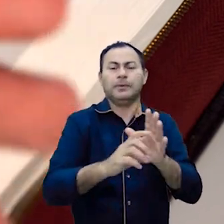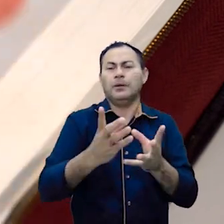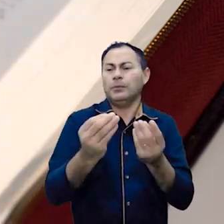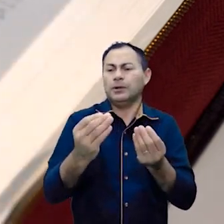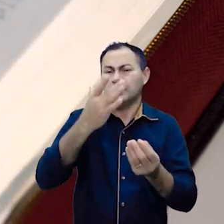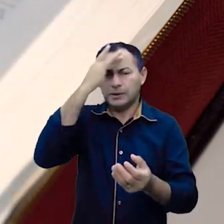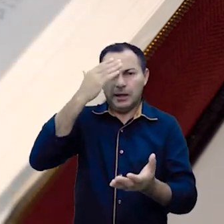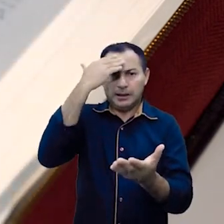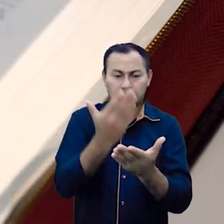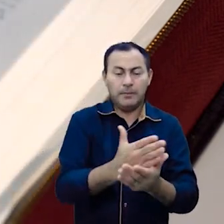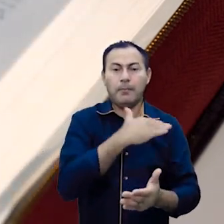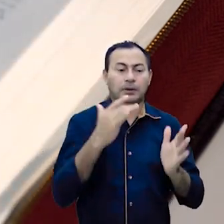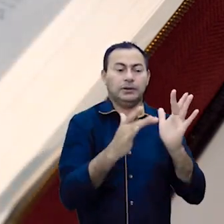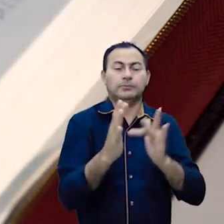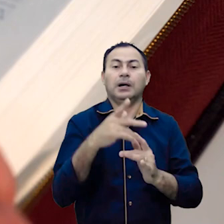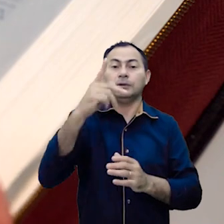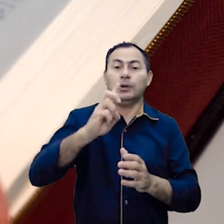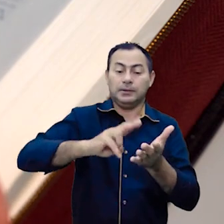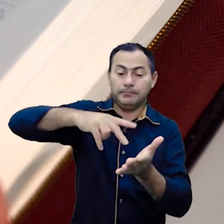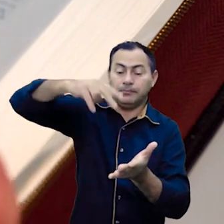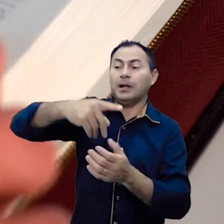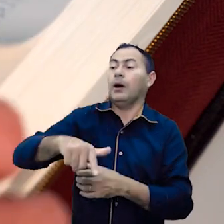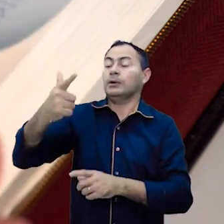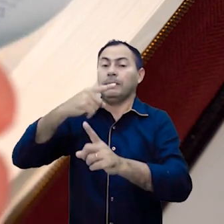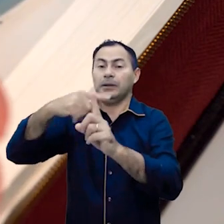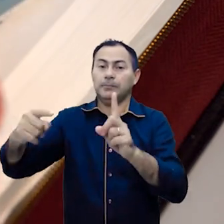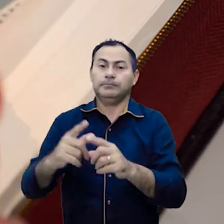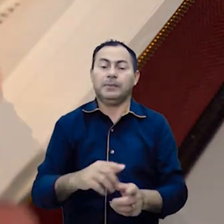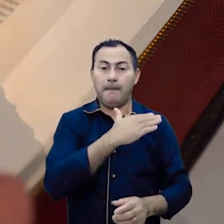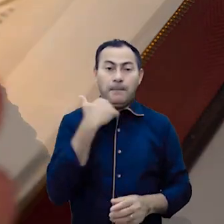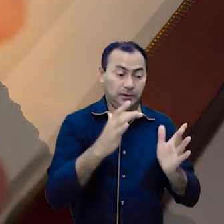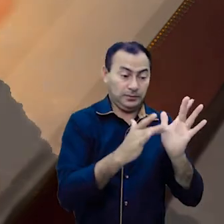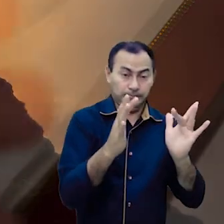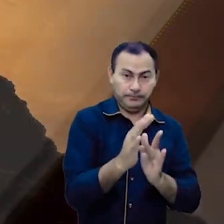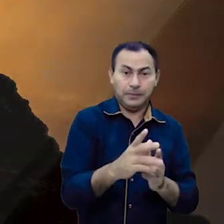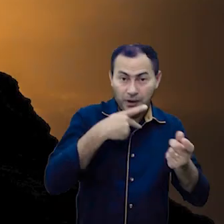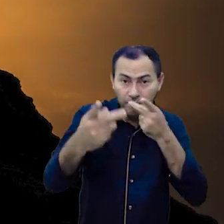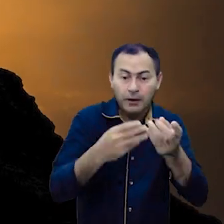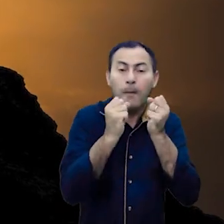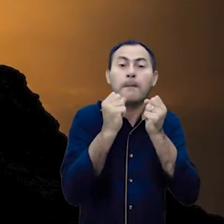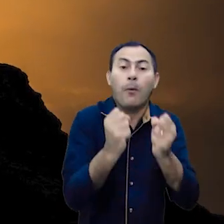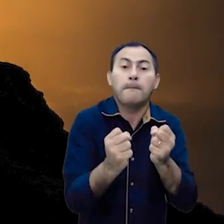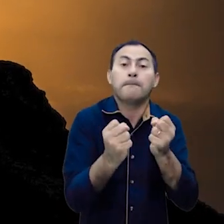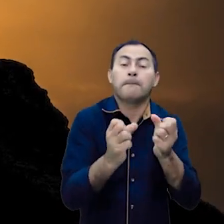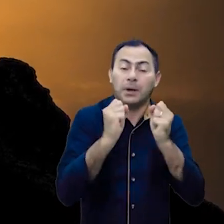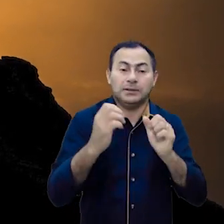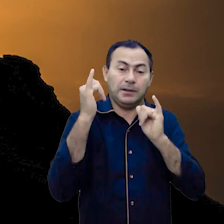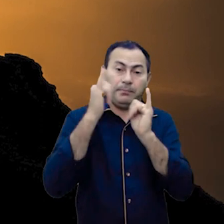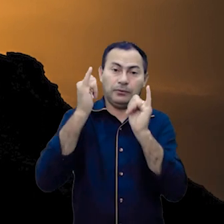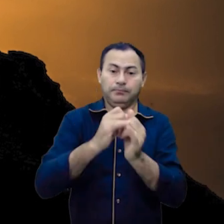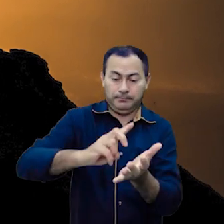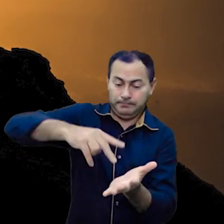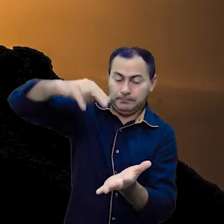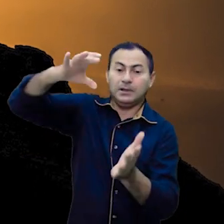do Evangelho muitos acreditam na morte de Jesus mas a sua ressurreição é outra metade a morte de Jesus nos fala como podemos ser